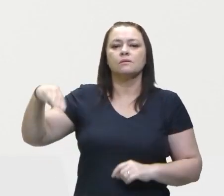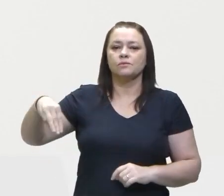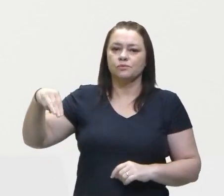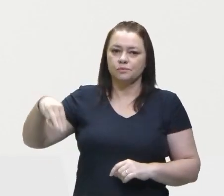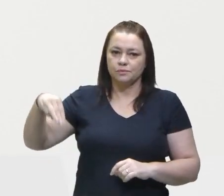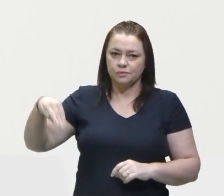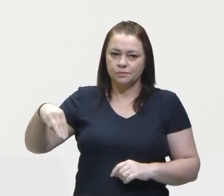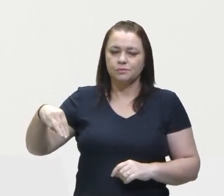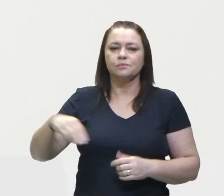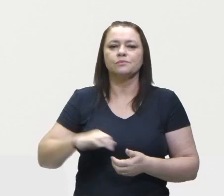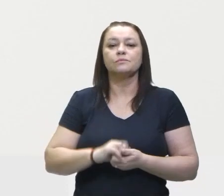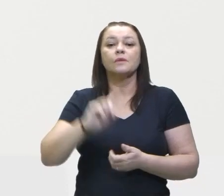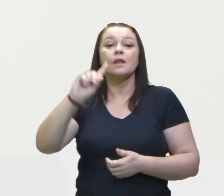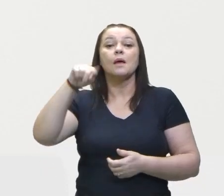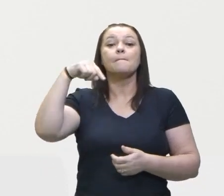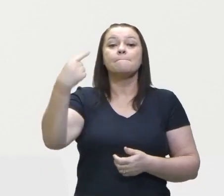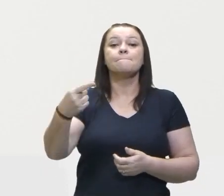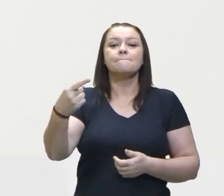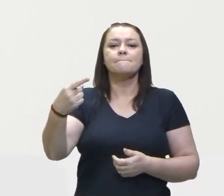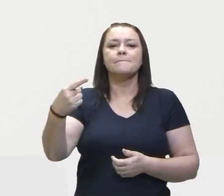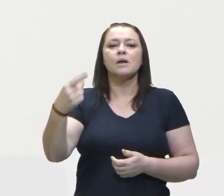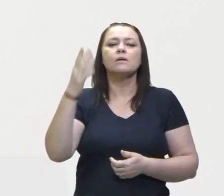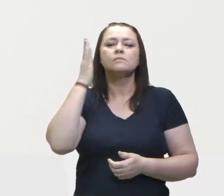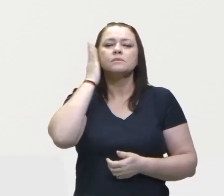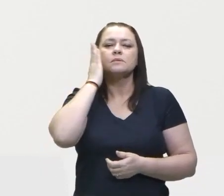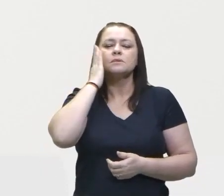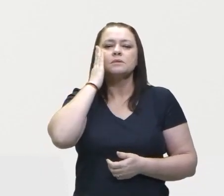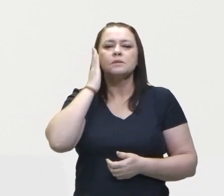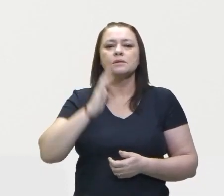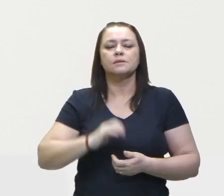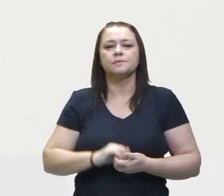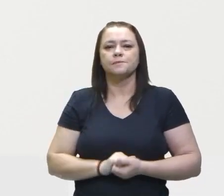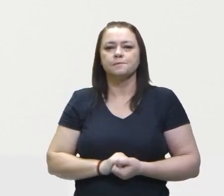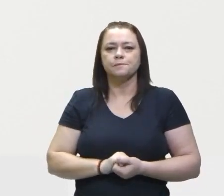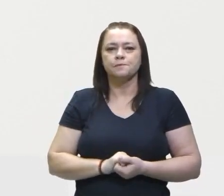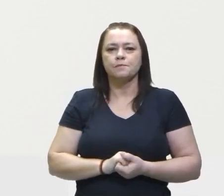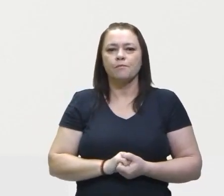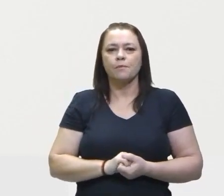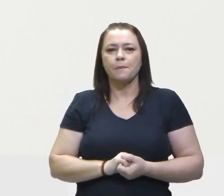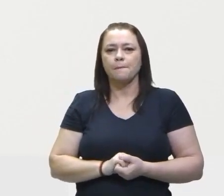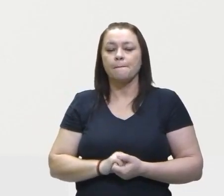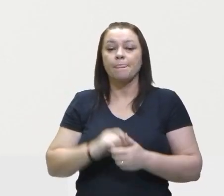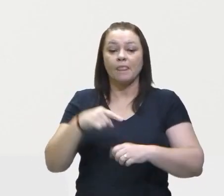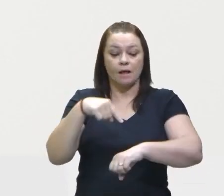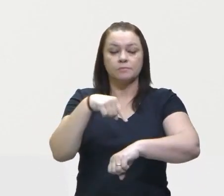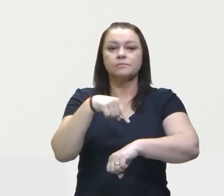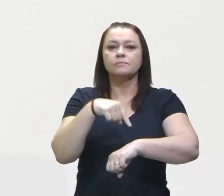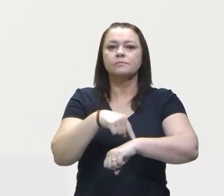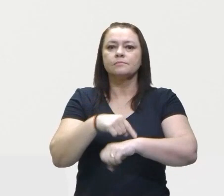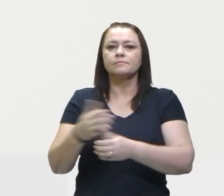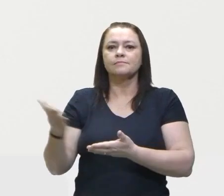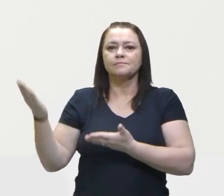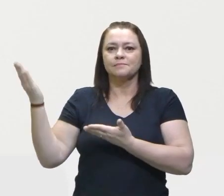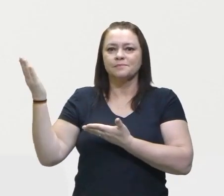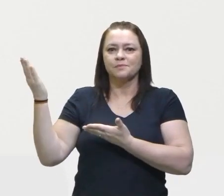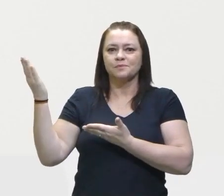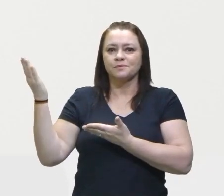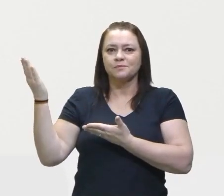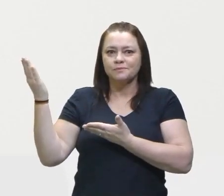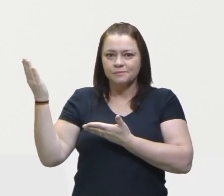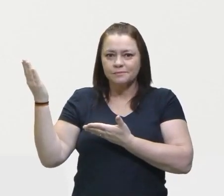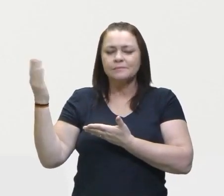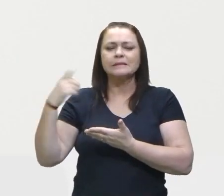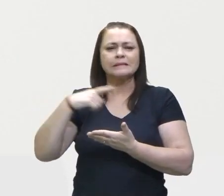bem, vamos para uma próxima para você entender melhor. Olha esse relógio despertador, né?